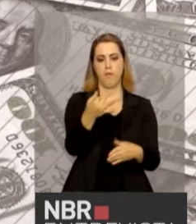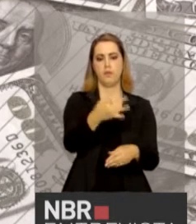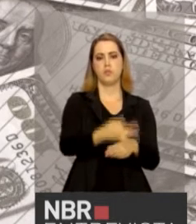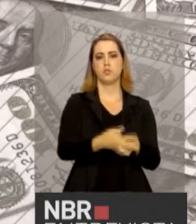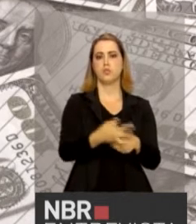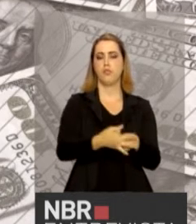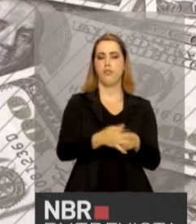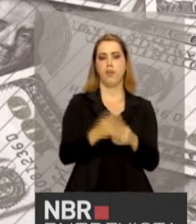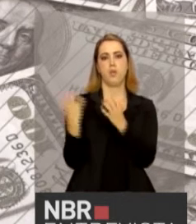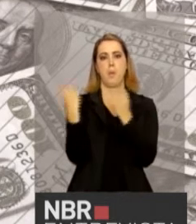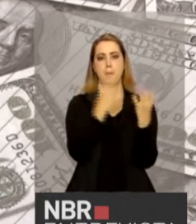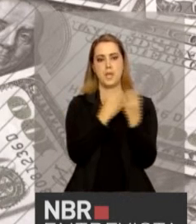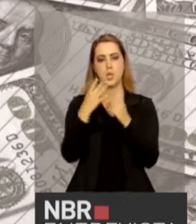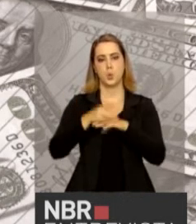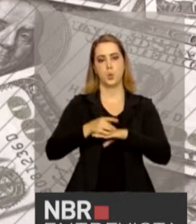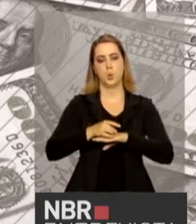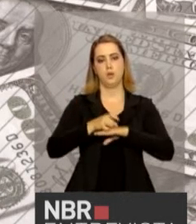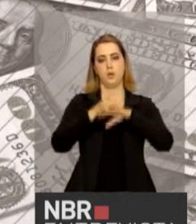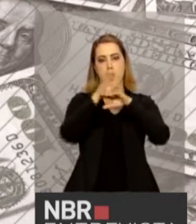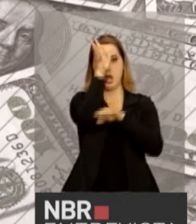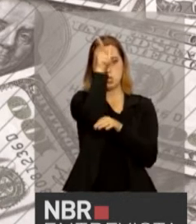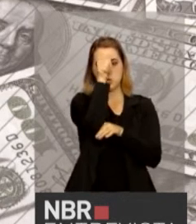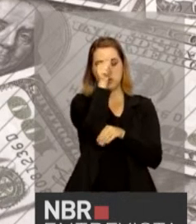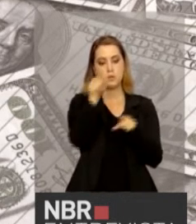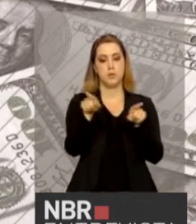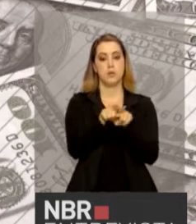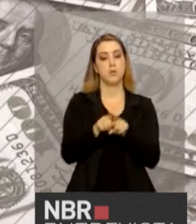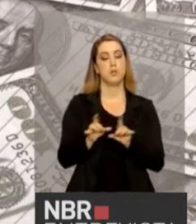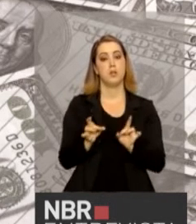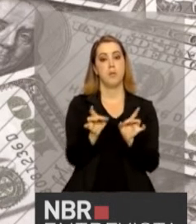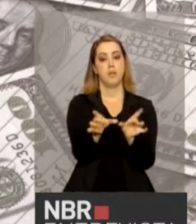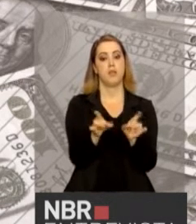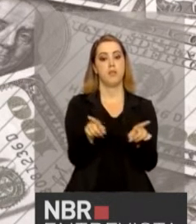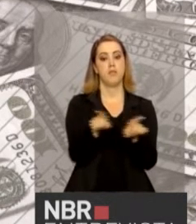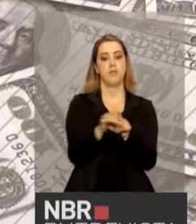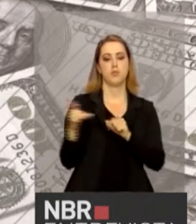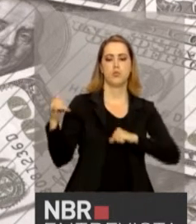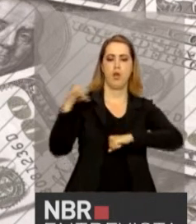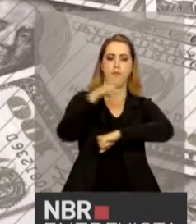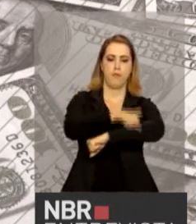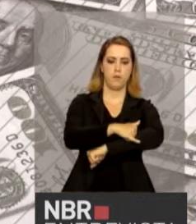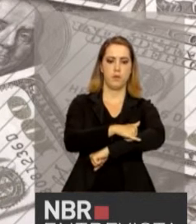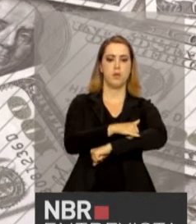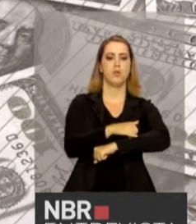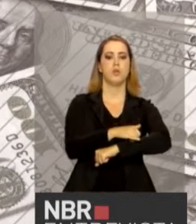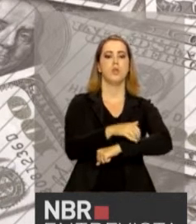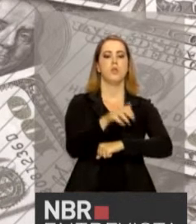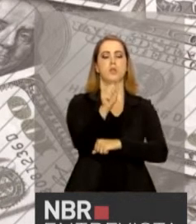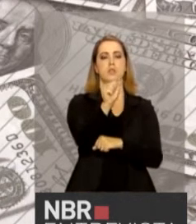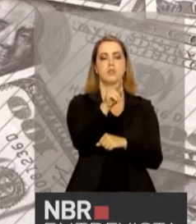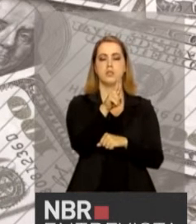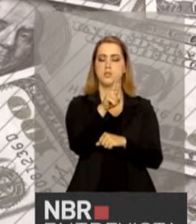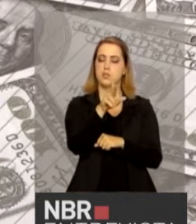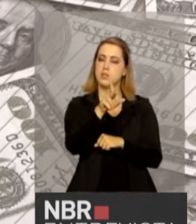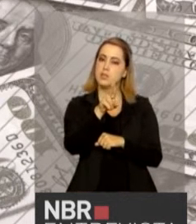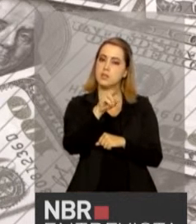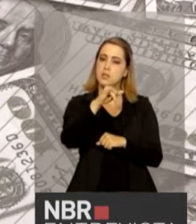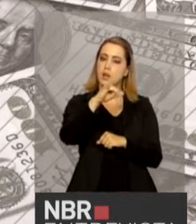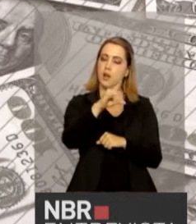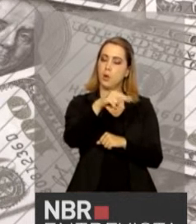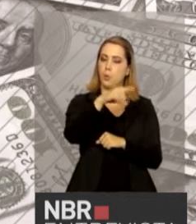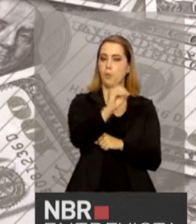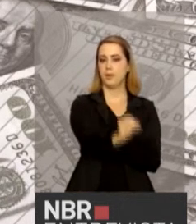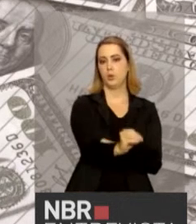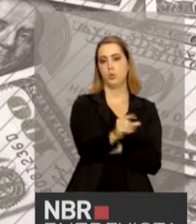ferro milho e carne de frango mas também exporta produtos como aviões e alumínio bruto nas importações